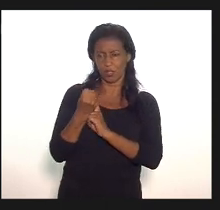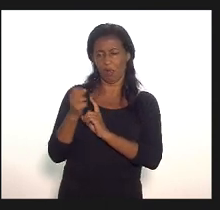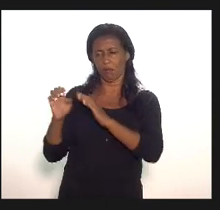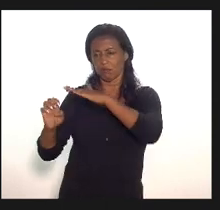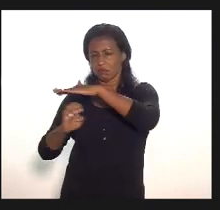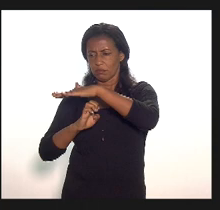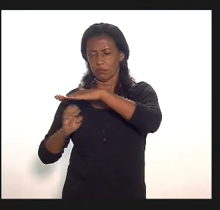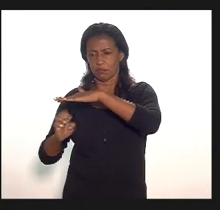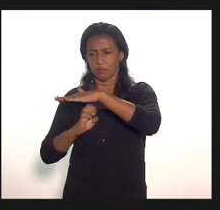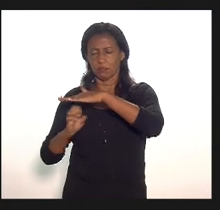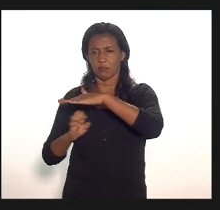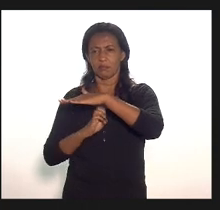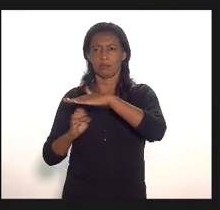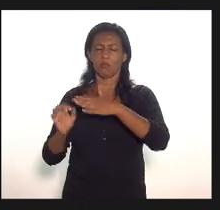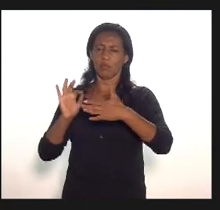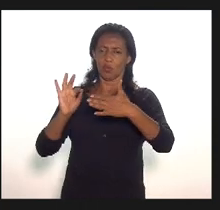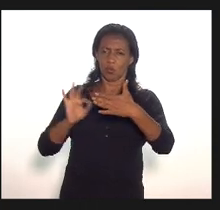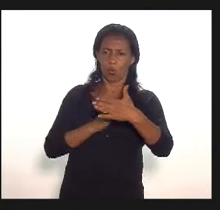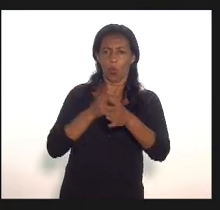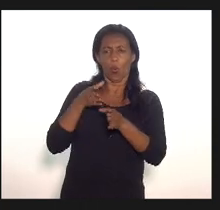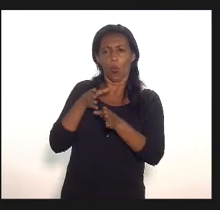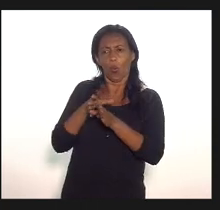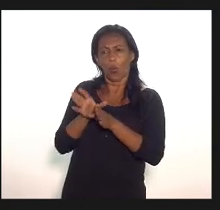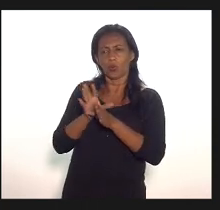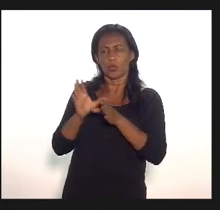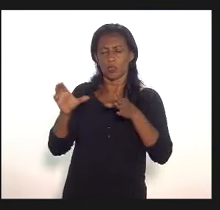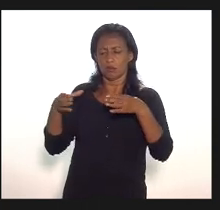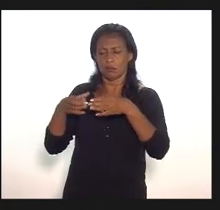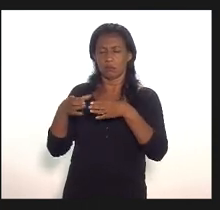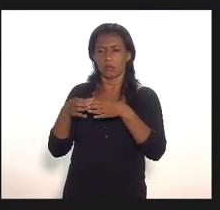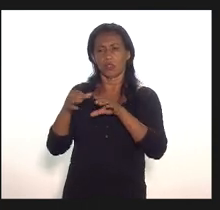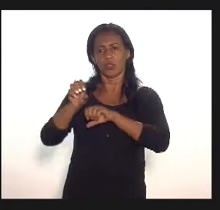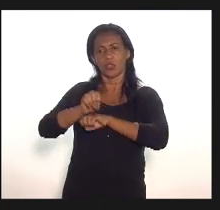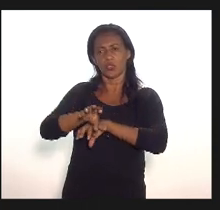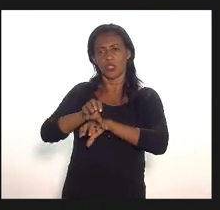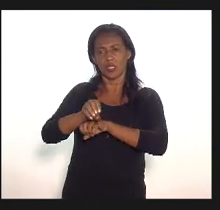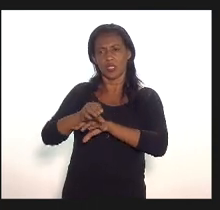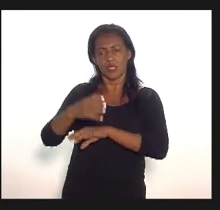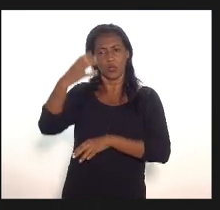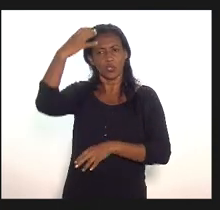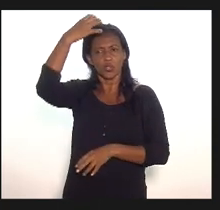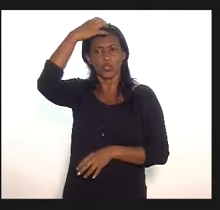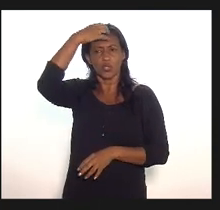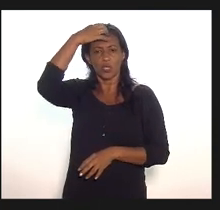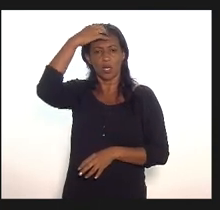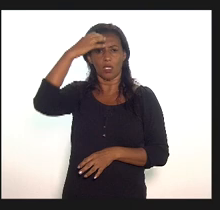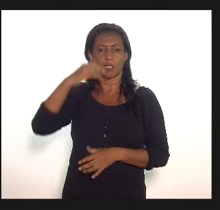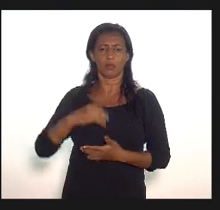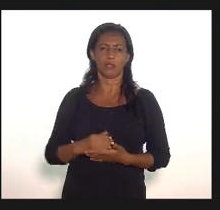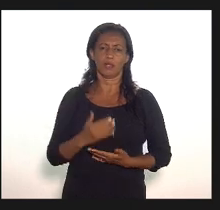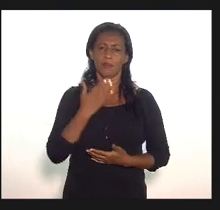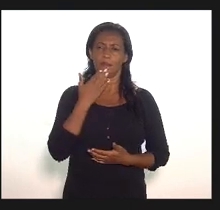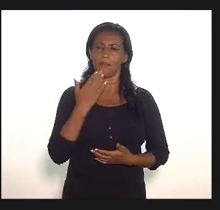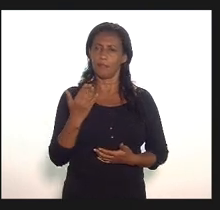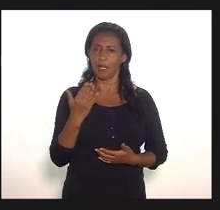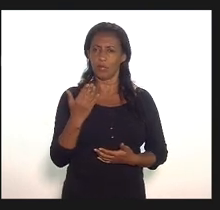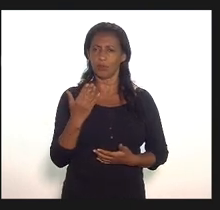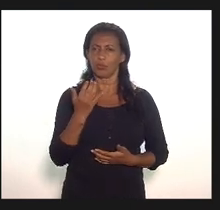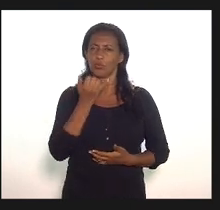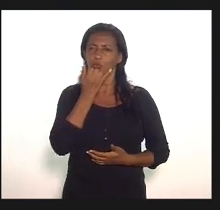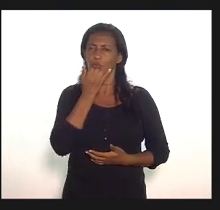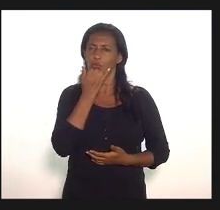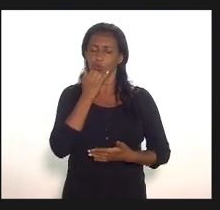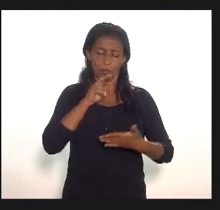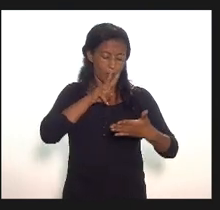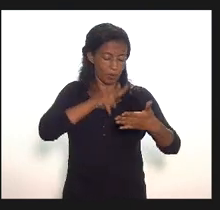empresas, subscrevemos-nos, Conselho Municipal de Educação de Angra dos Reis. Assim, peço desculpa a falha um pouco